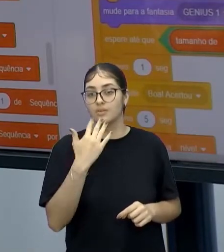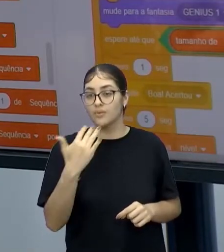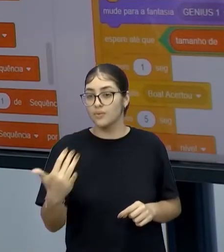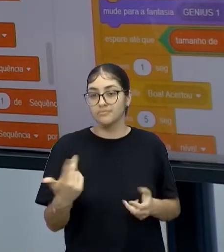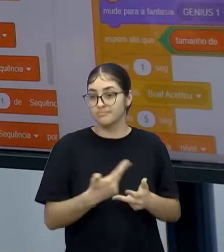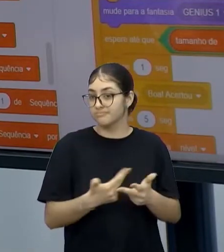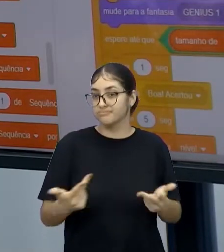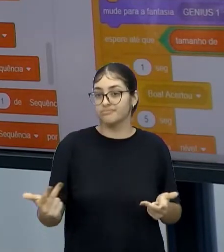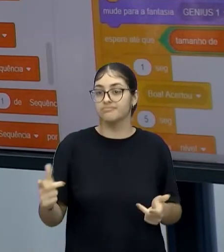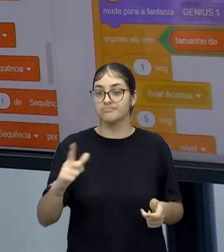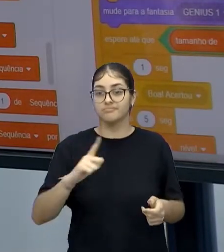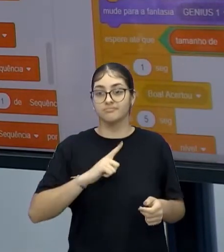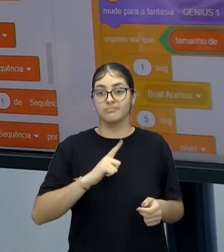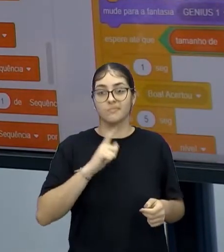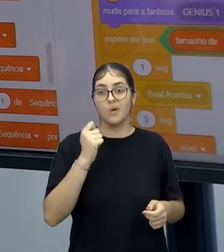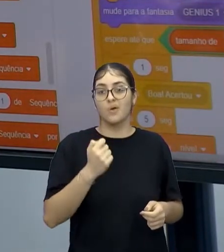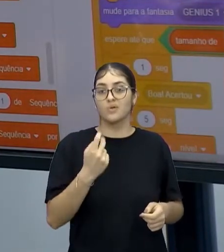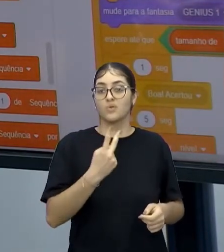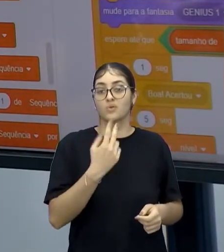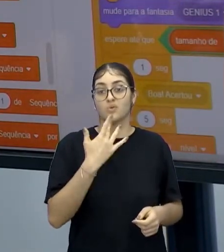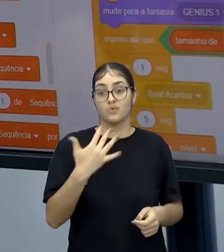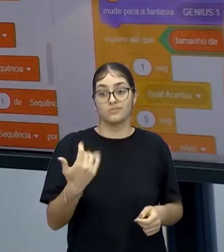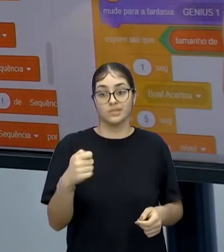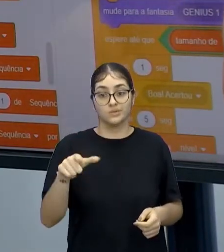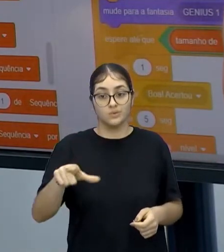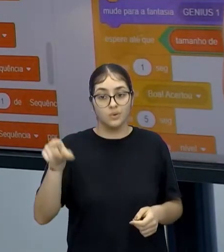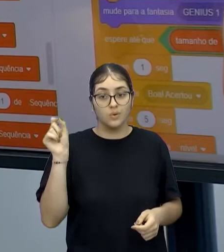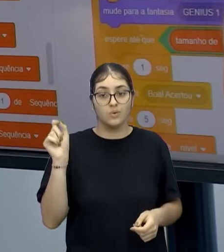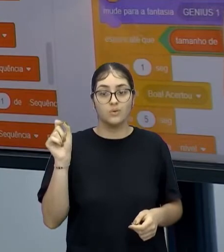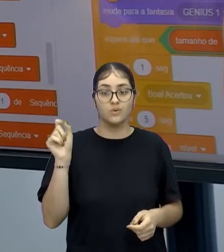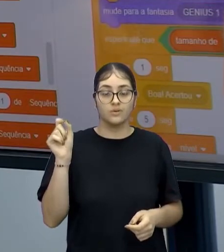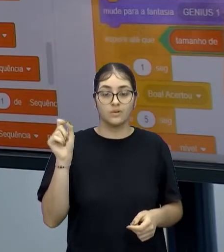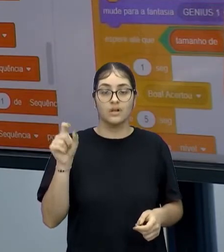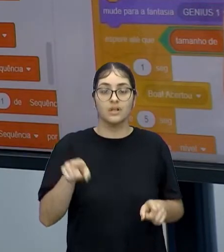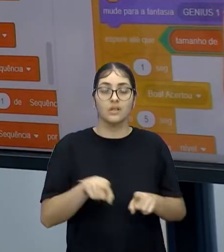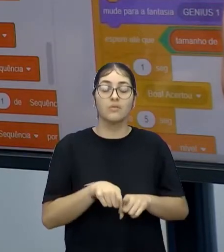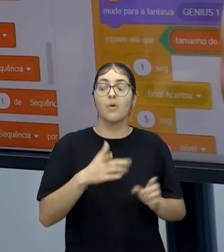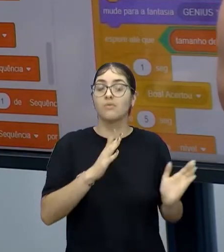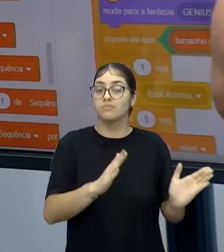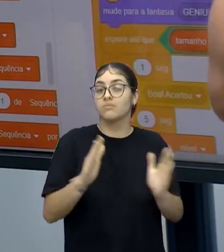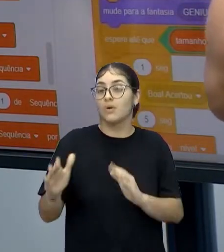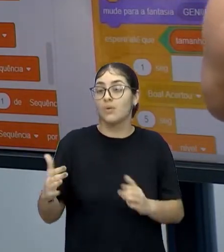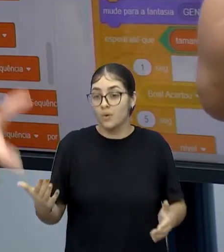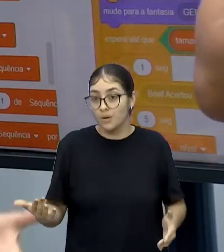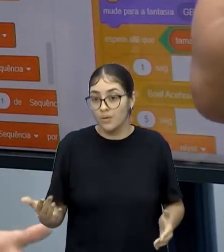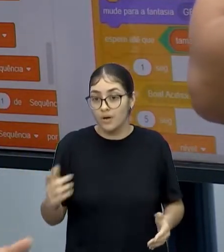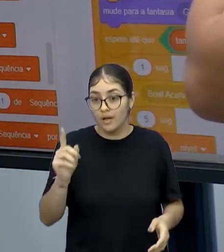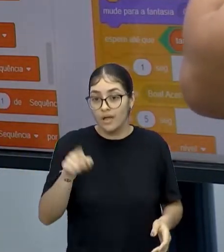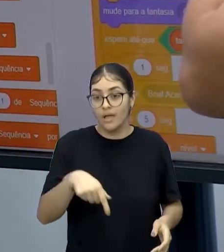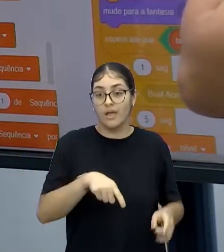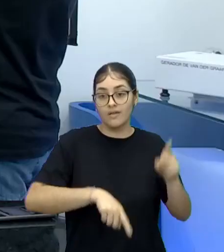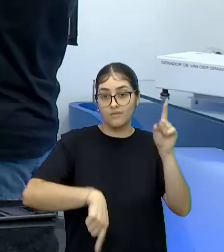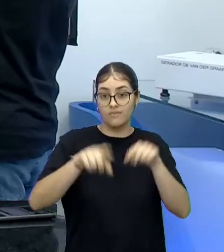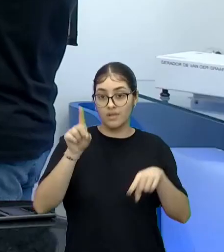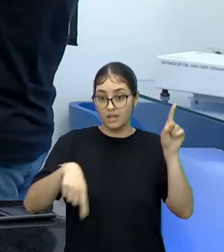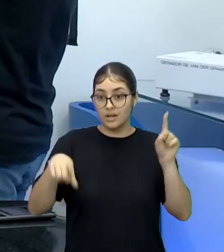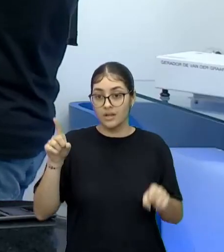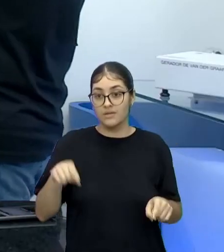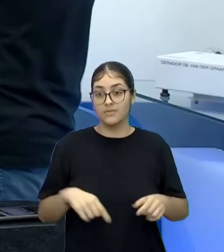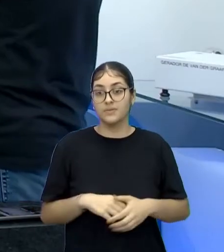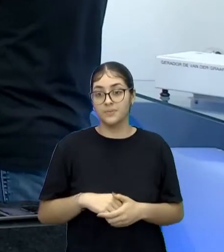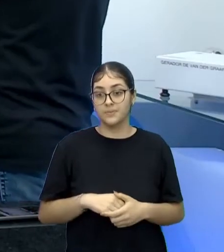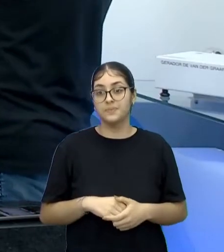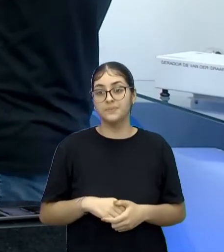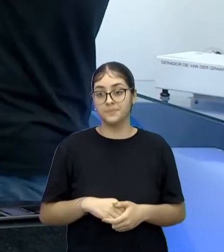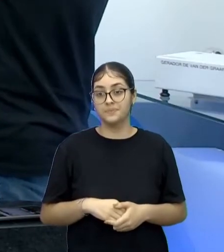cores. Então você tem que definir 2 coisas aí. Quantas cores e qual é a sequência. Legal. Essas são as suas variáveis. Muito bem. Quais